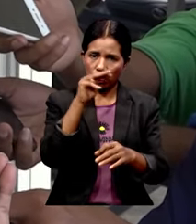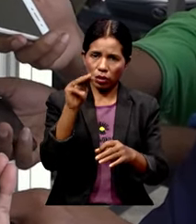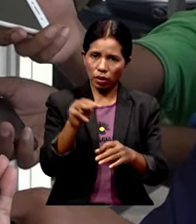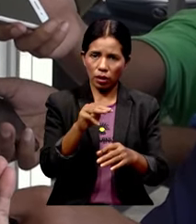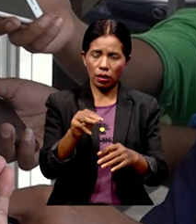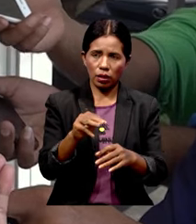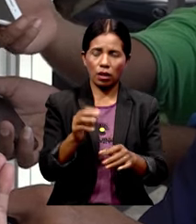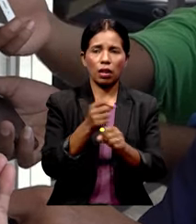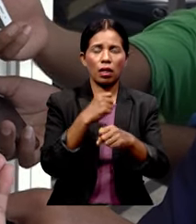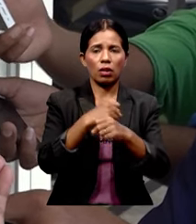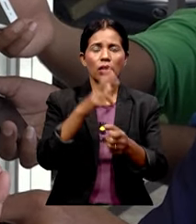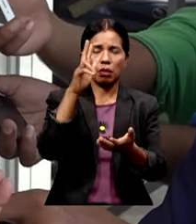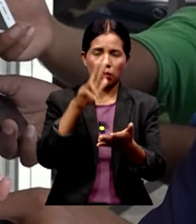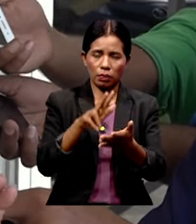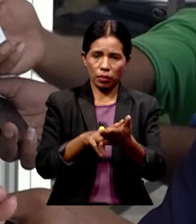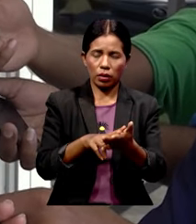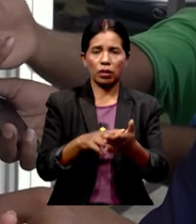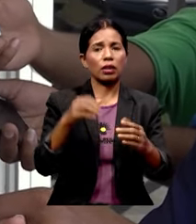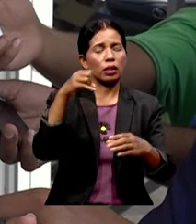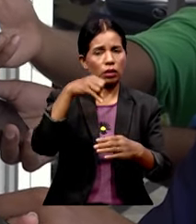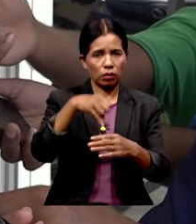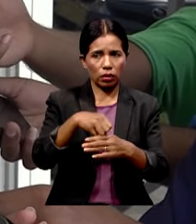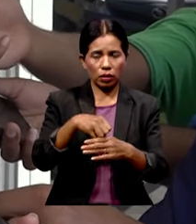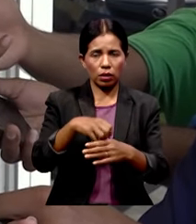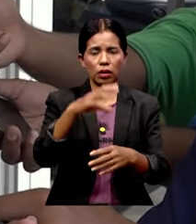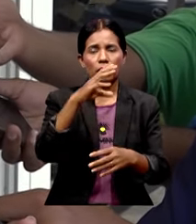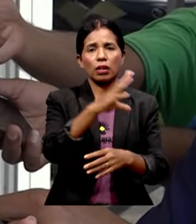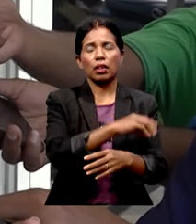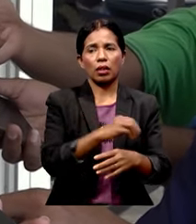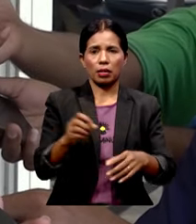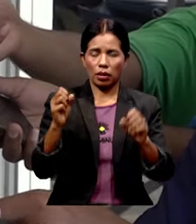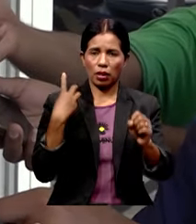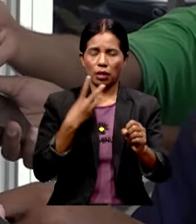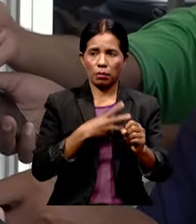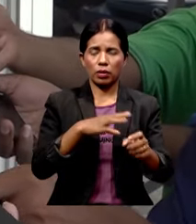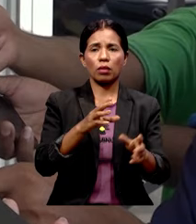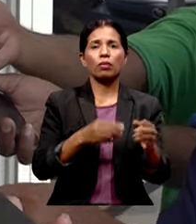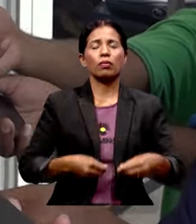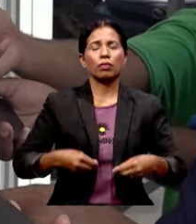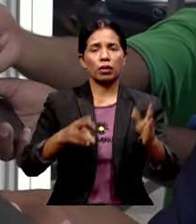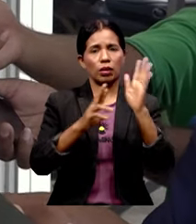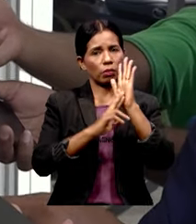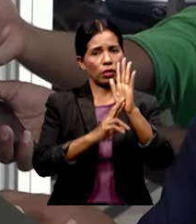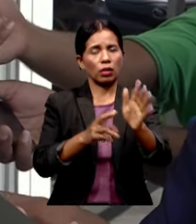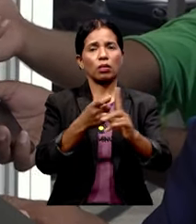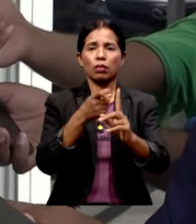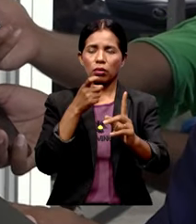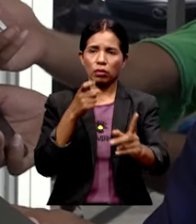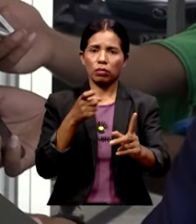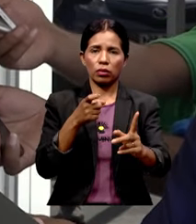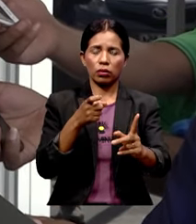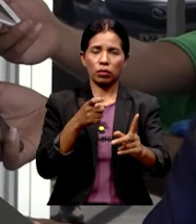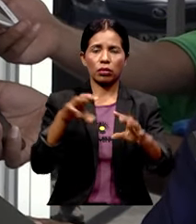segunda-feira, a lona aprovação para aparecer, inclui comissão sem nem aparecer, nem bem, mas se for ter recomendações, use a